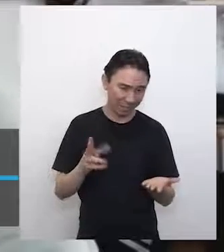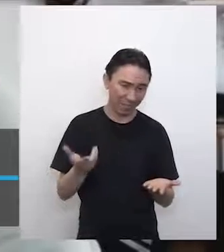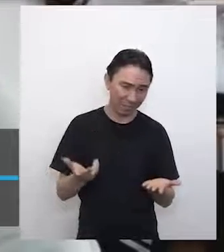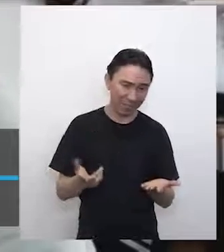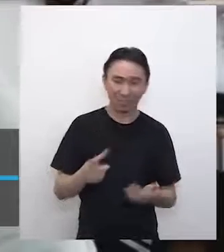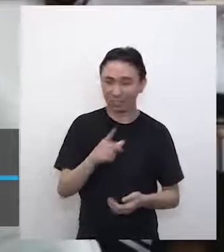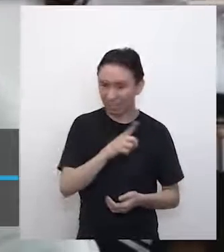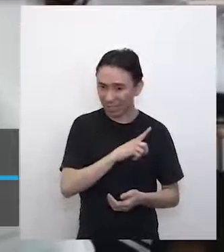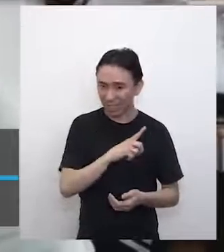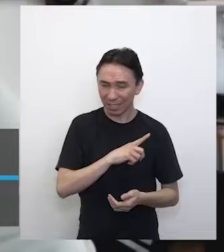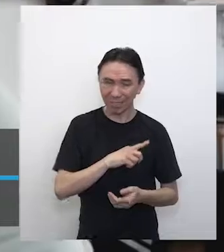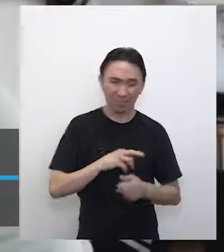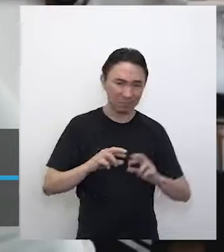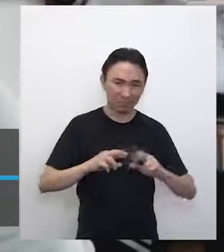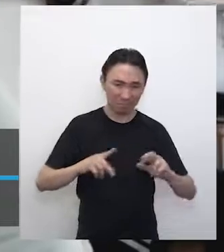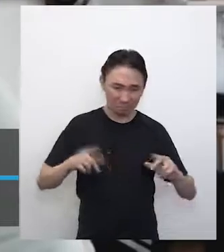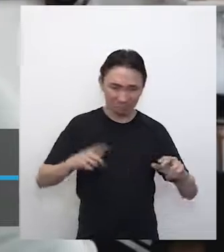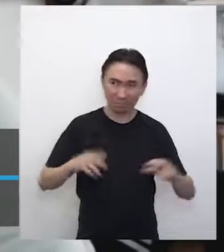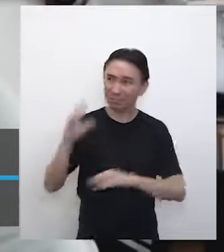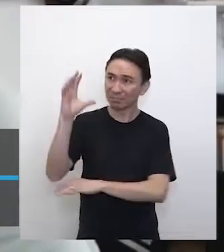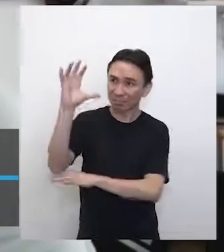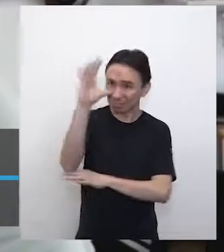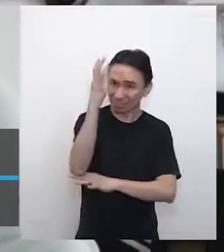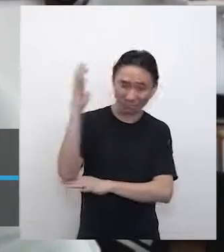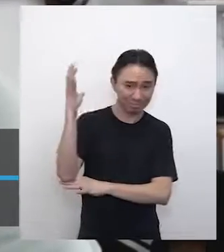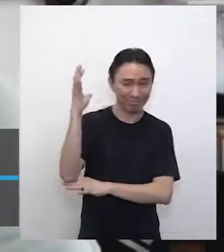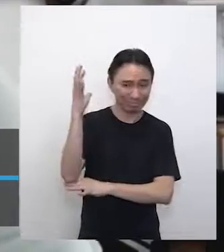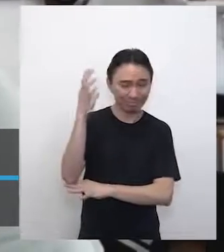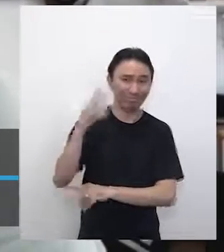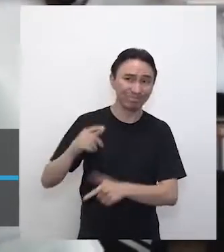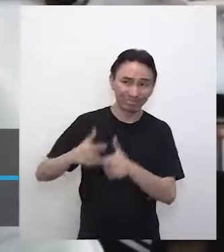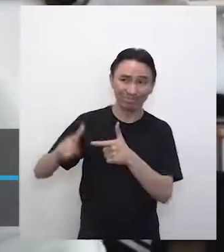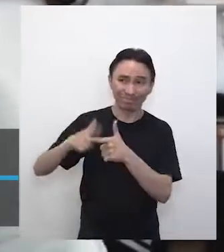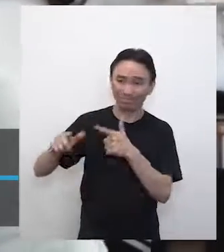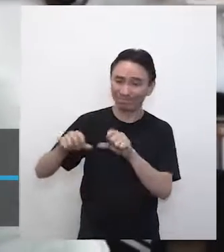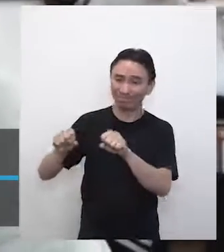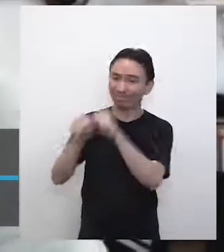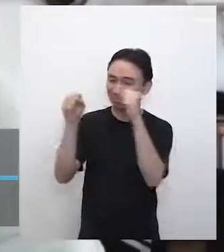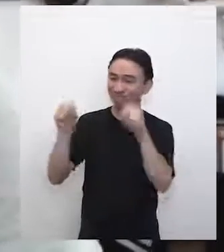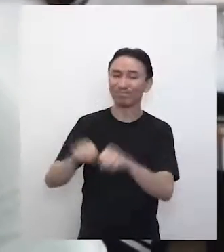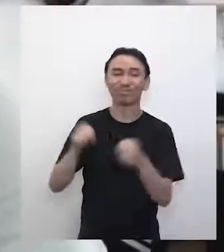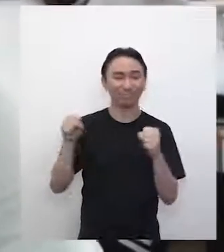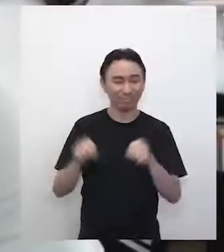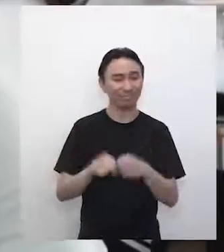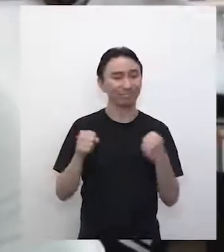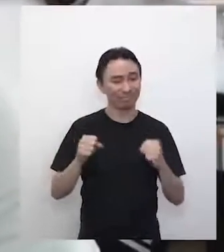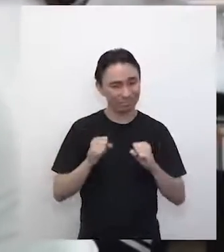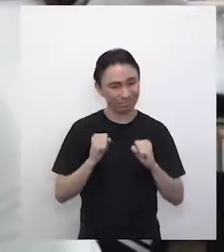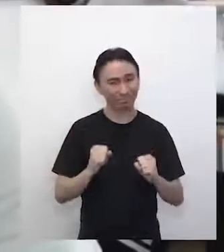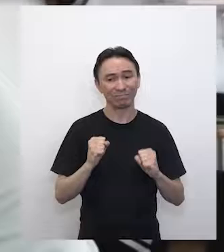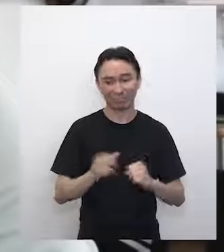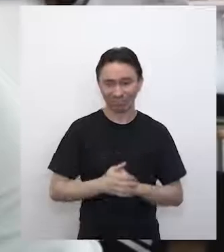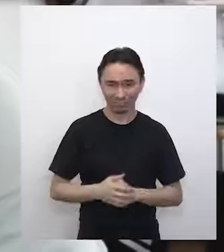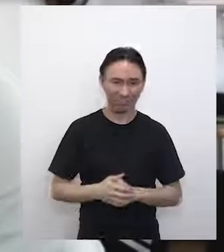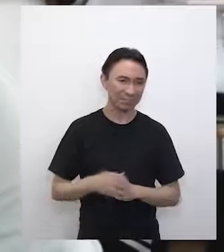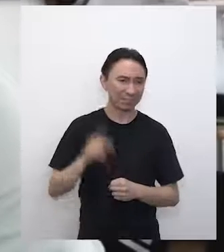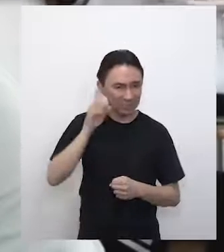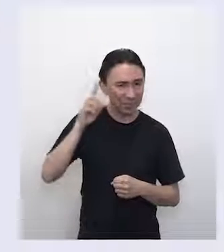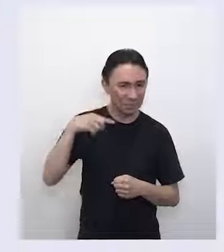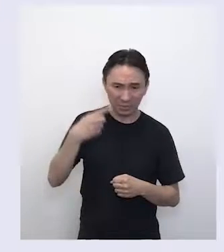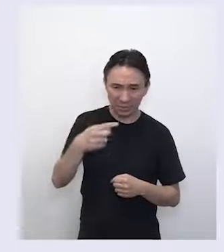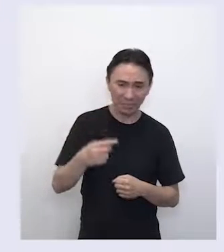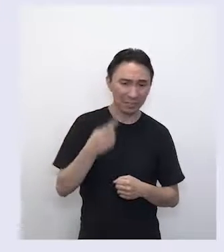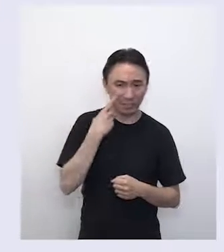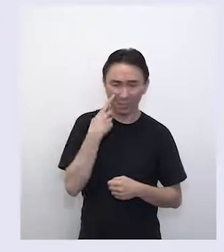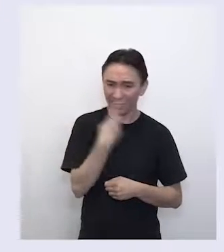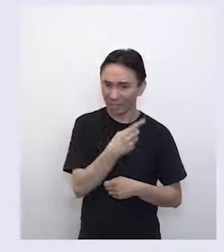gerando aí impactos ambientais bastante graves. Então, diariamente, a gente vê empresas, pessoas sempre